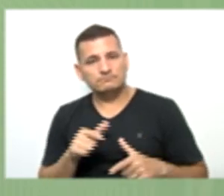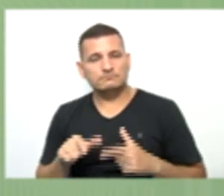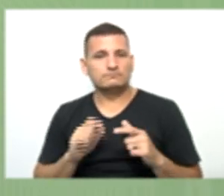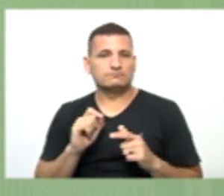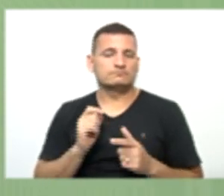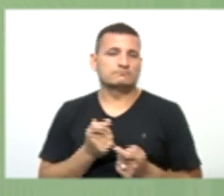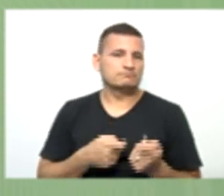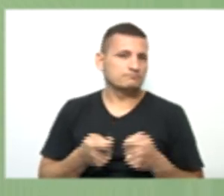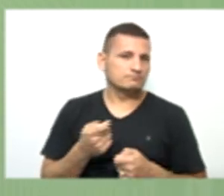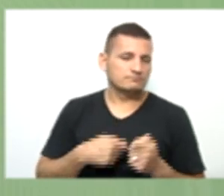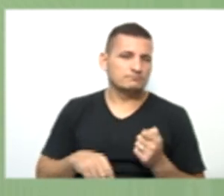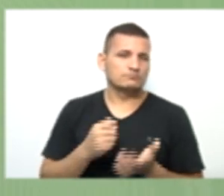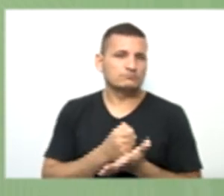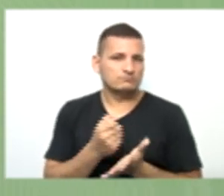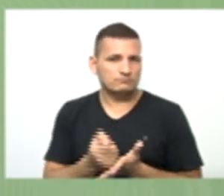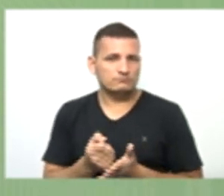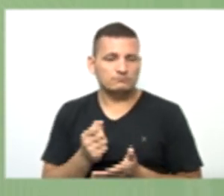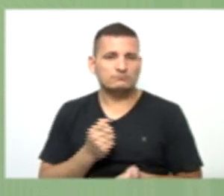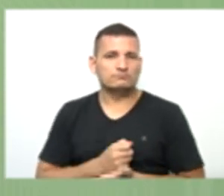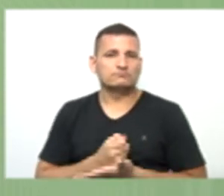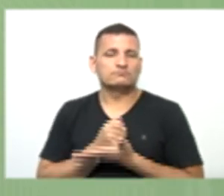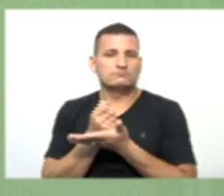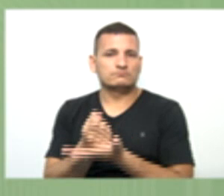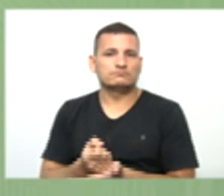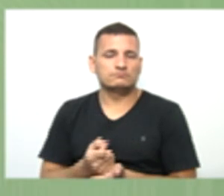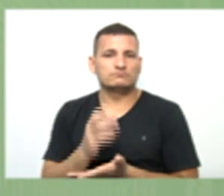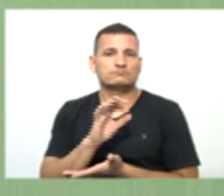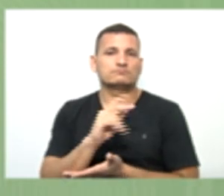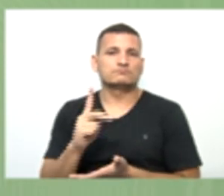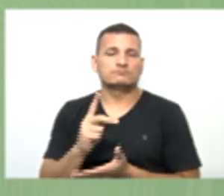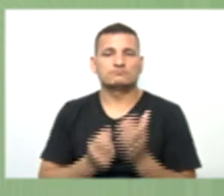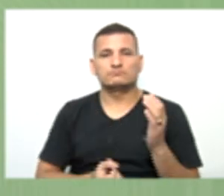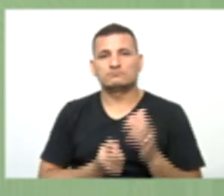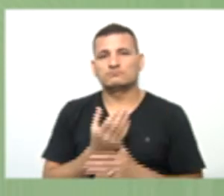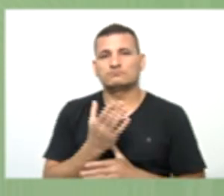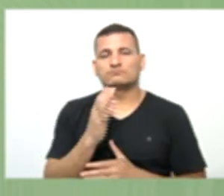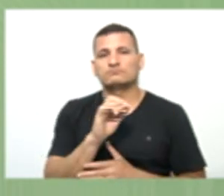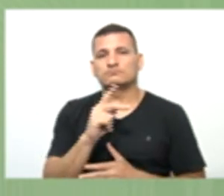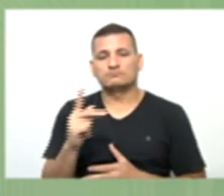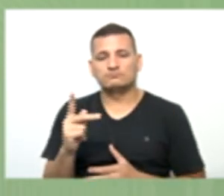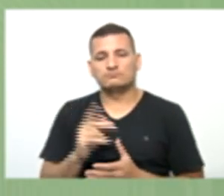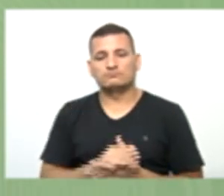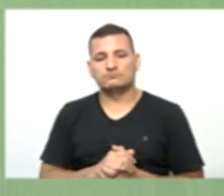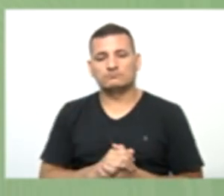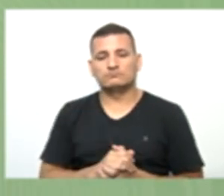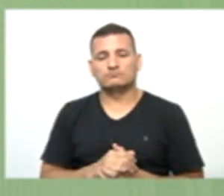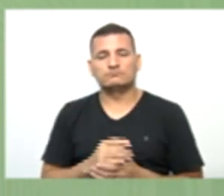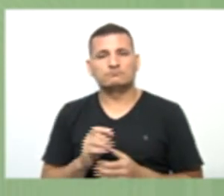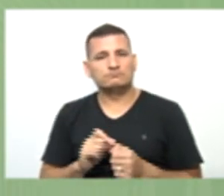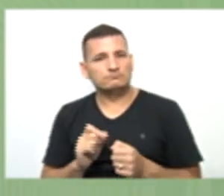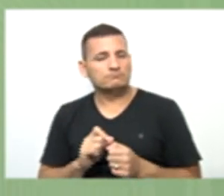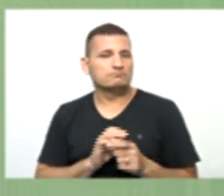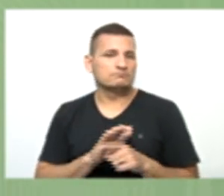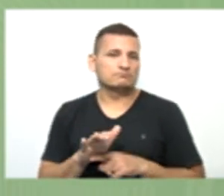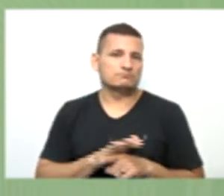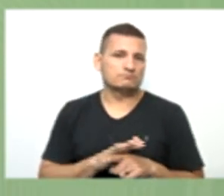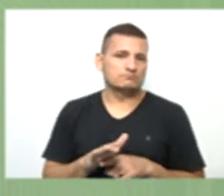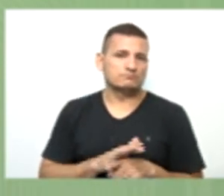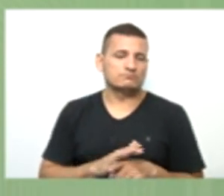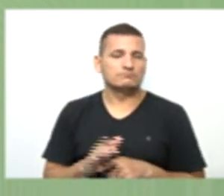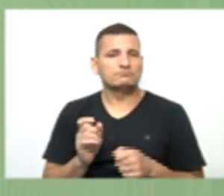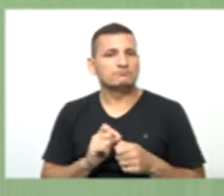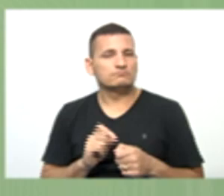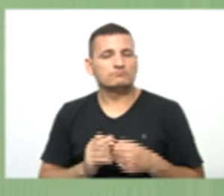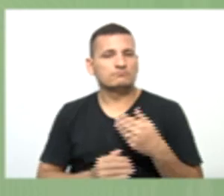contratos, assessorar cooperativas, criar cooperativas, executar pesquisas e executar